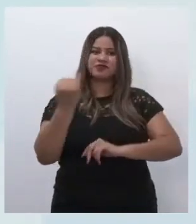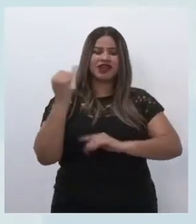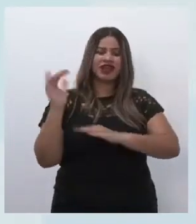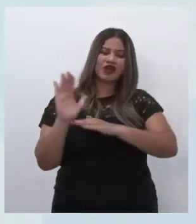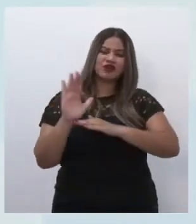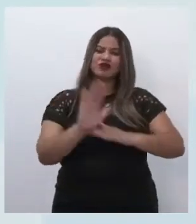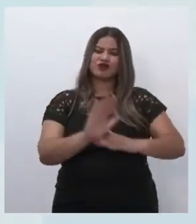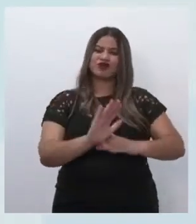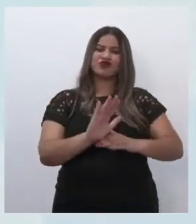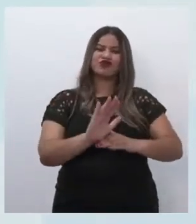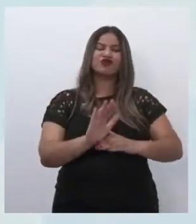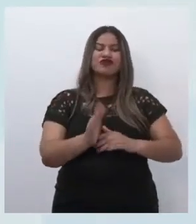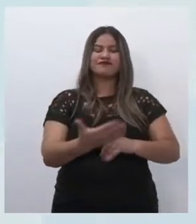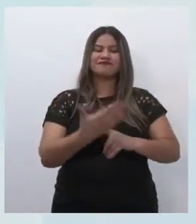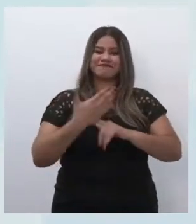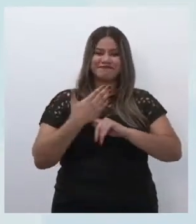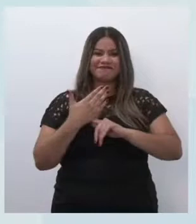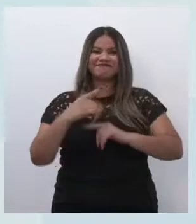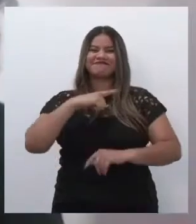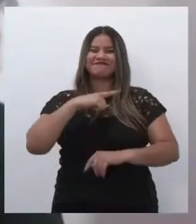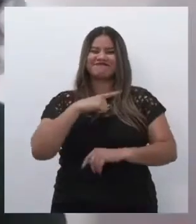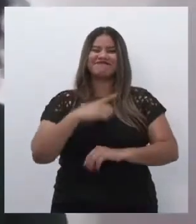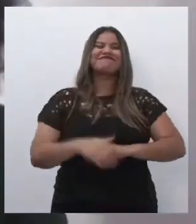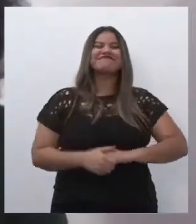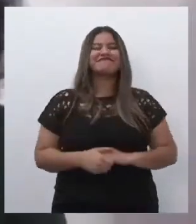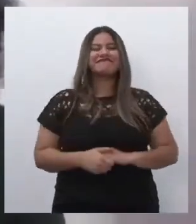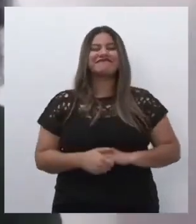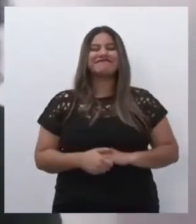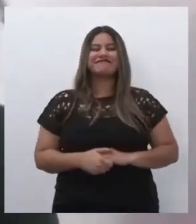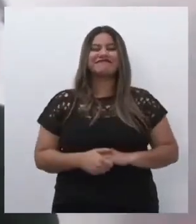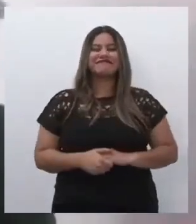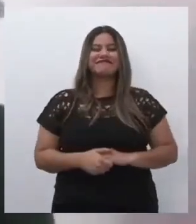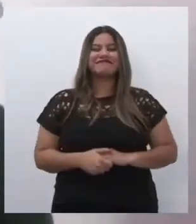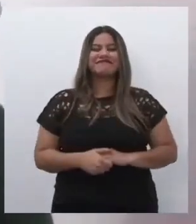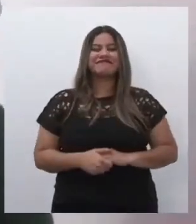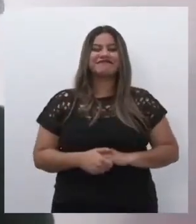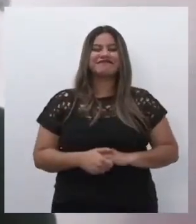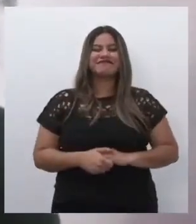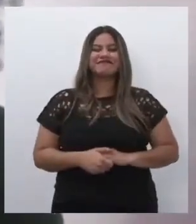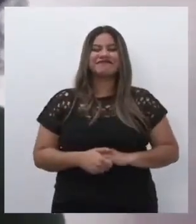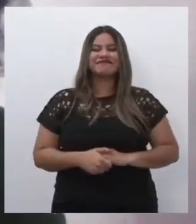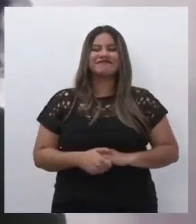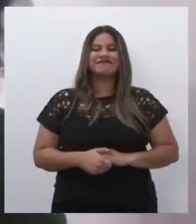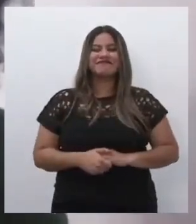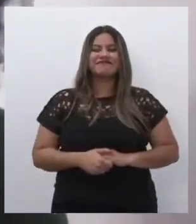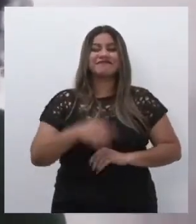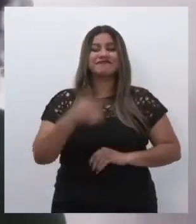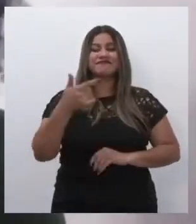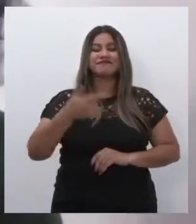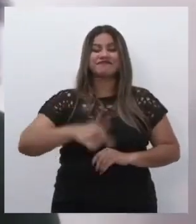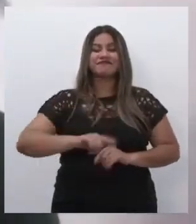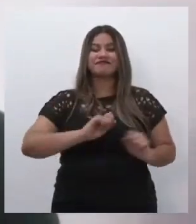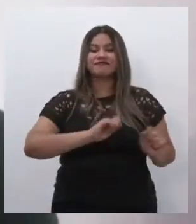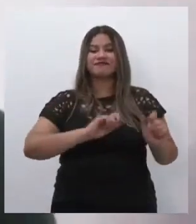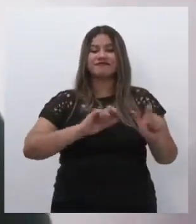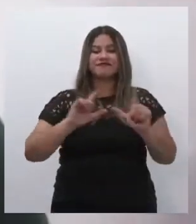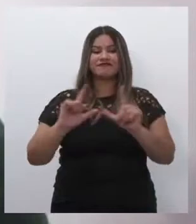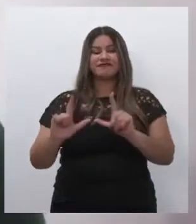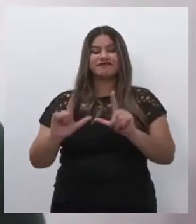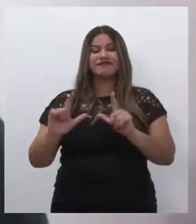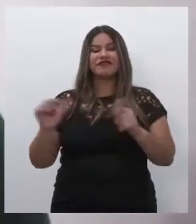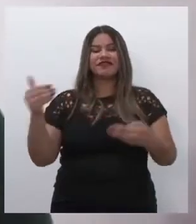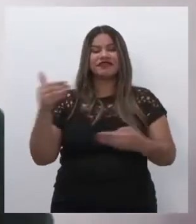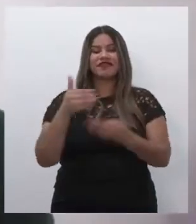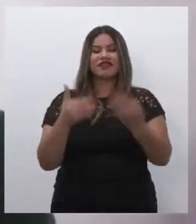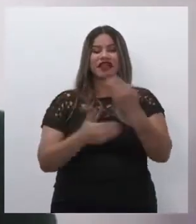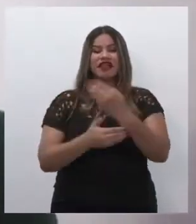e colaboram na nossa formação. E aí, pode passar um pouquinho, vamos falar um pouquinho sobre